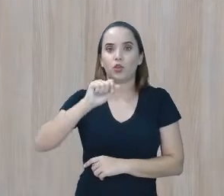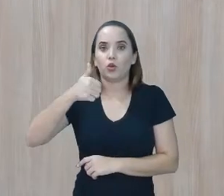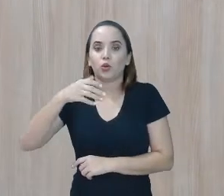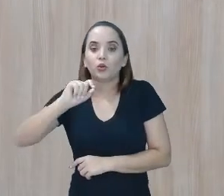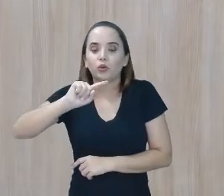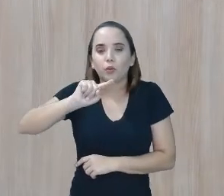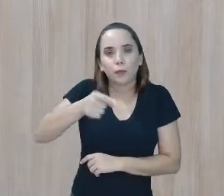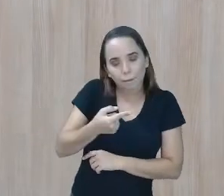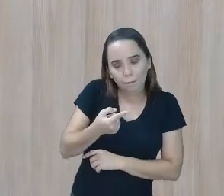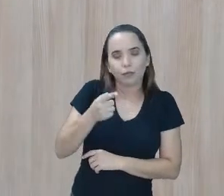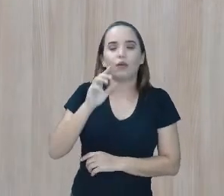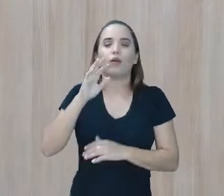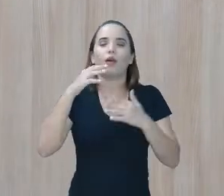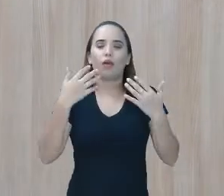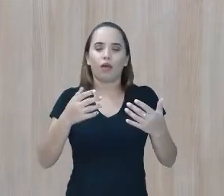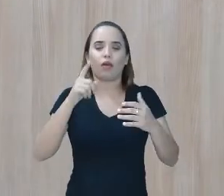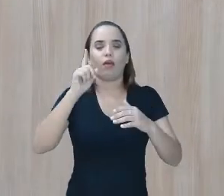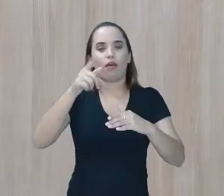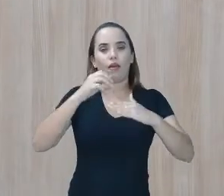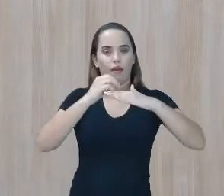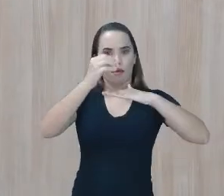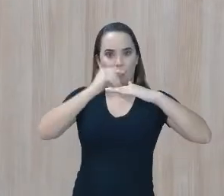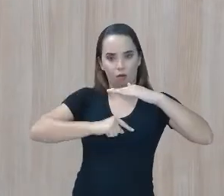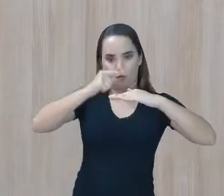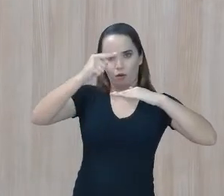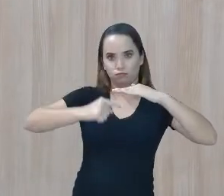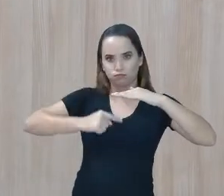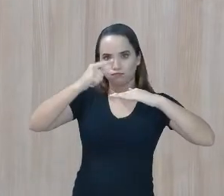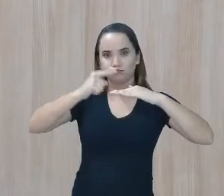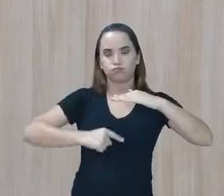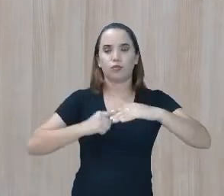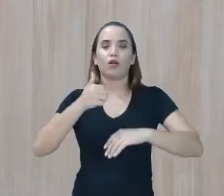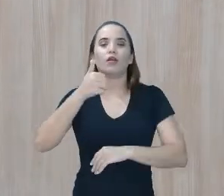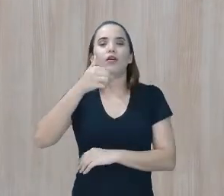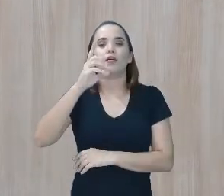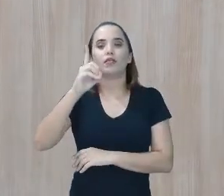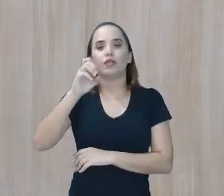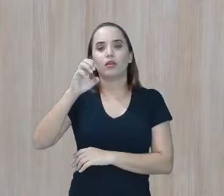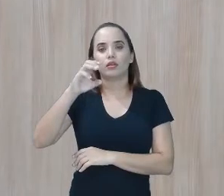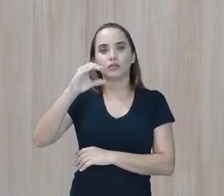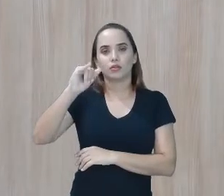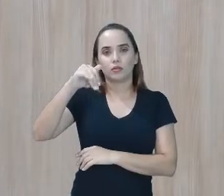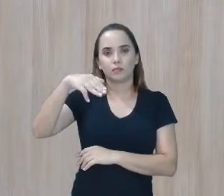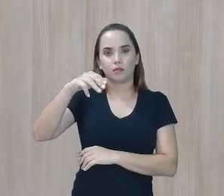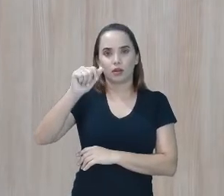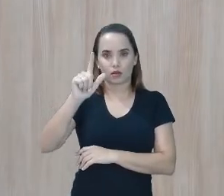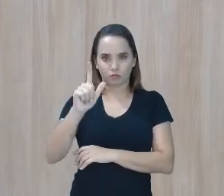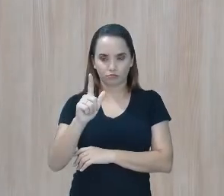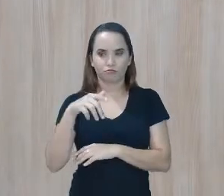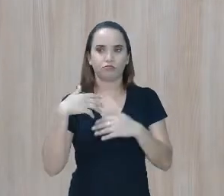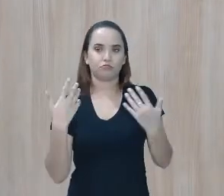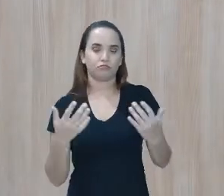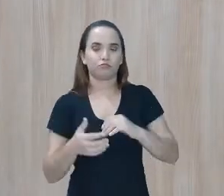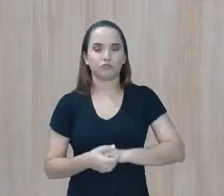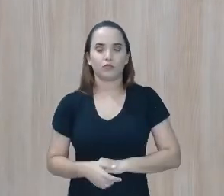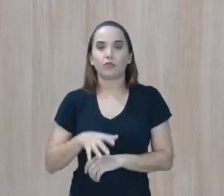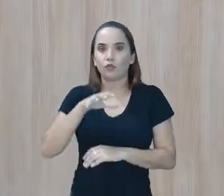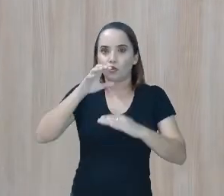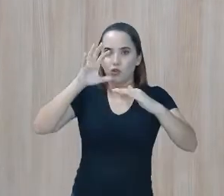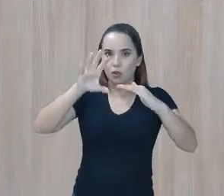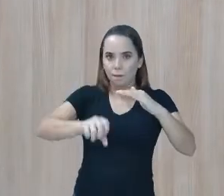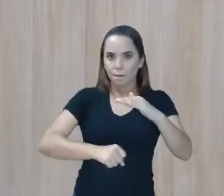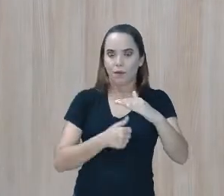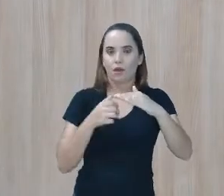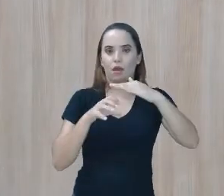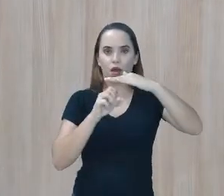uma fração decimal. Então, para a gente fazer essa transformação, a gente primeiro precisa pegar a fração,